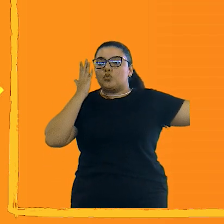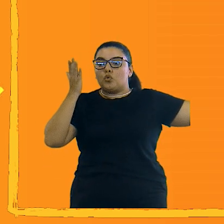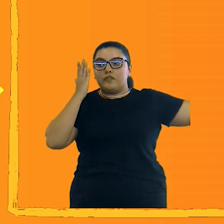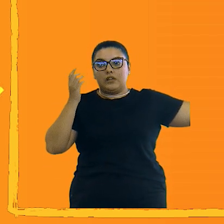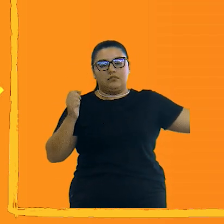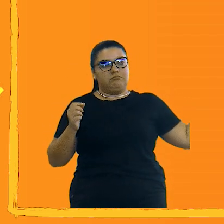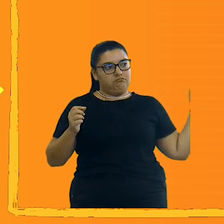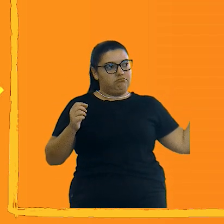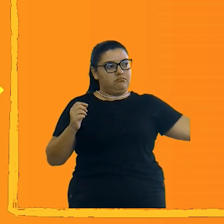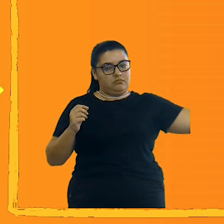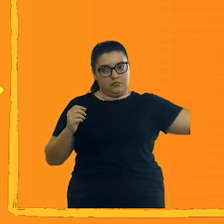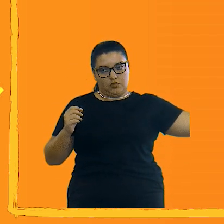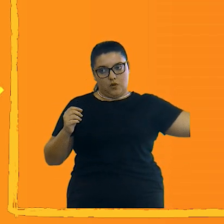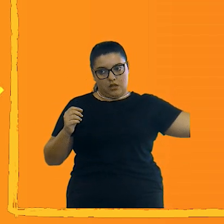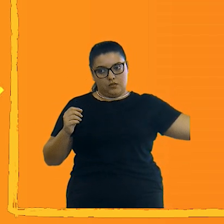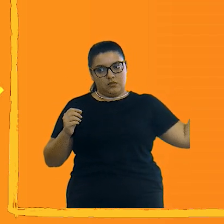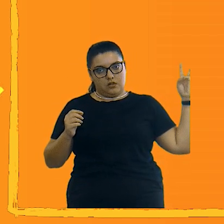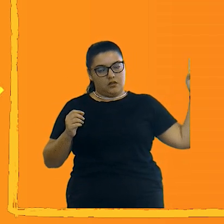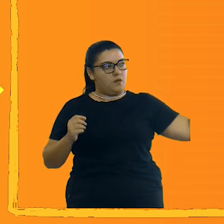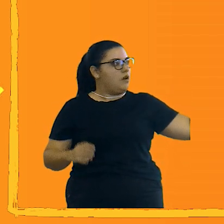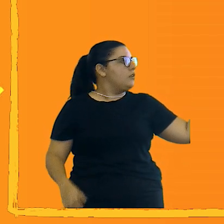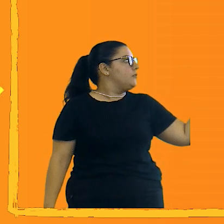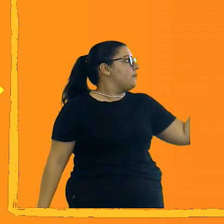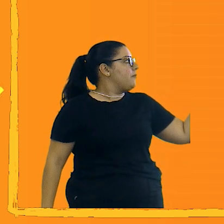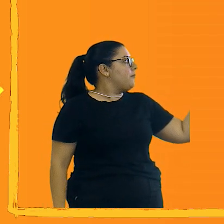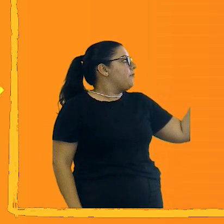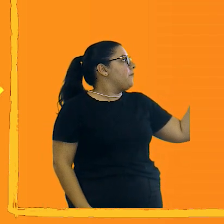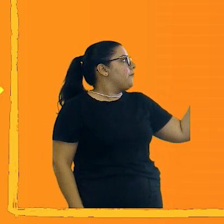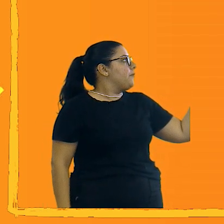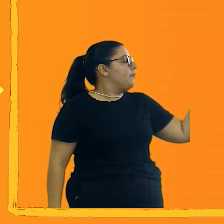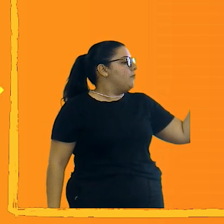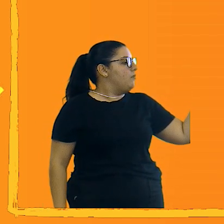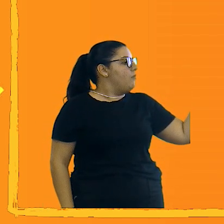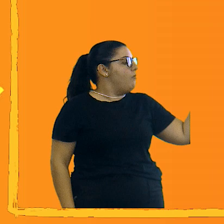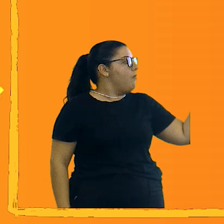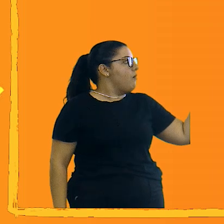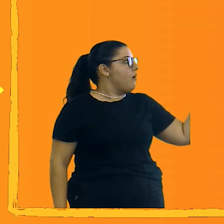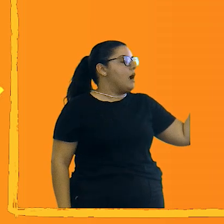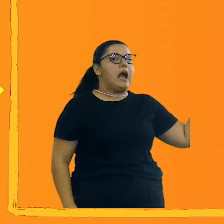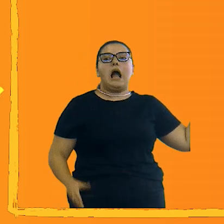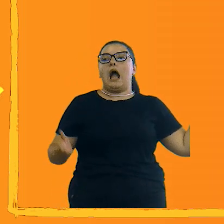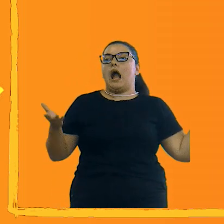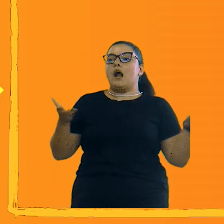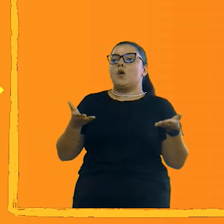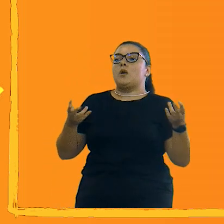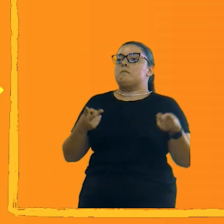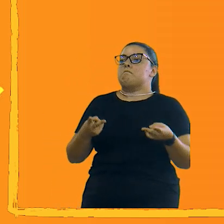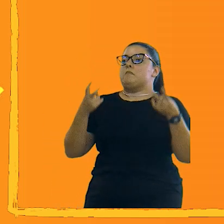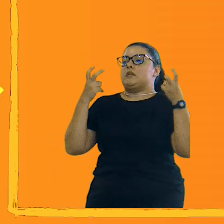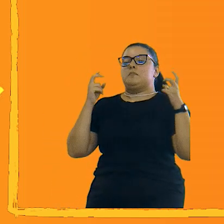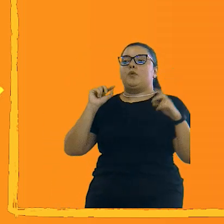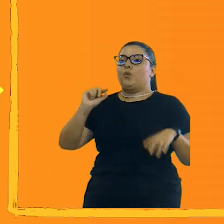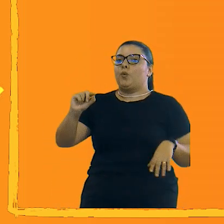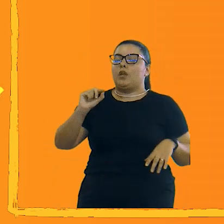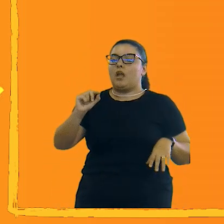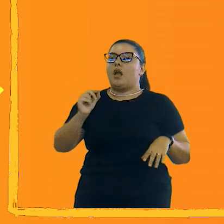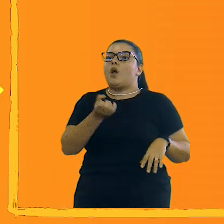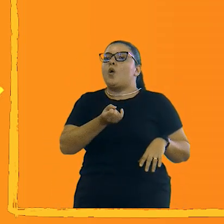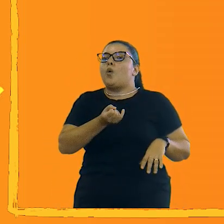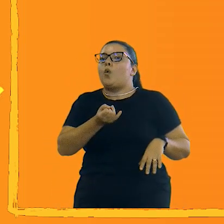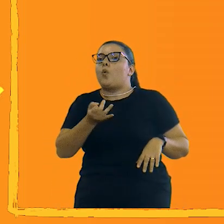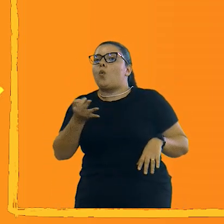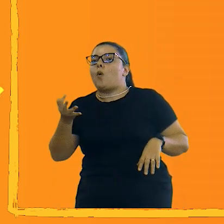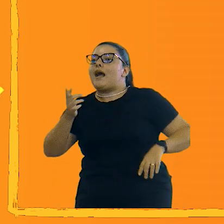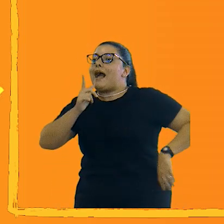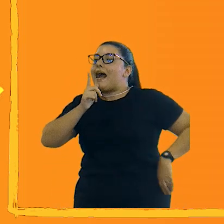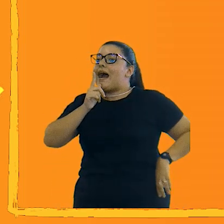rascunho 3 e o rascunho 4 pessoal eu vou observar eu vou observar quantidade de